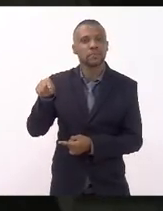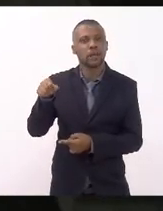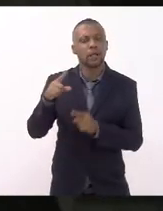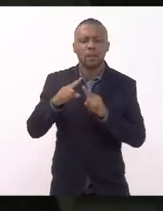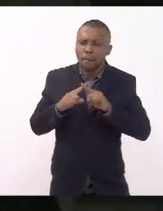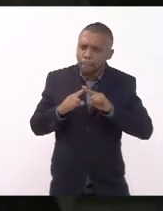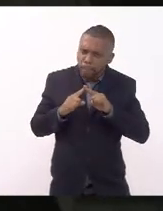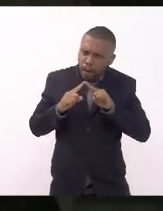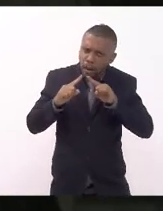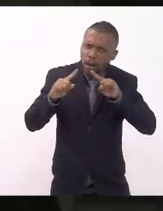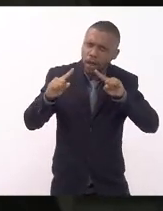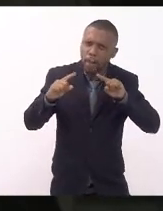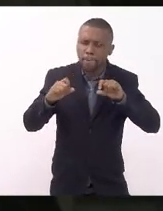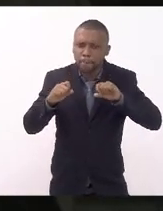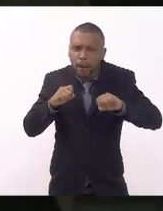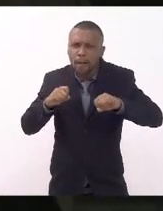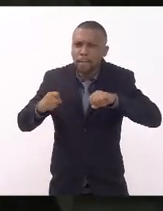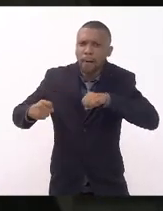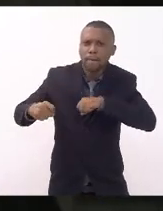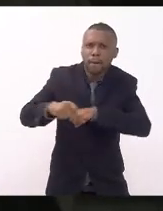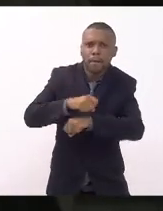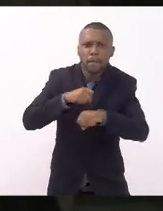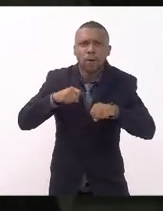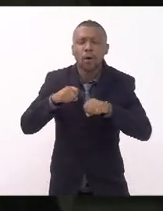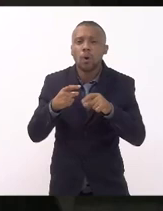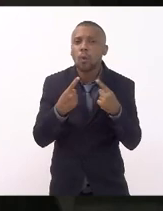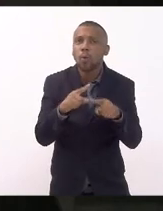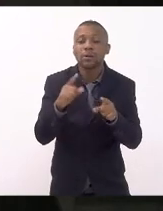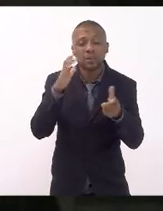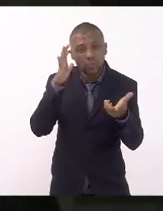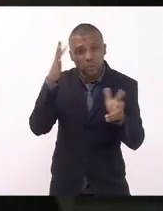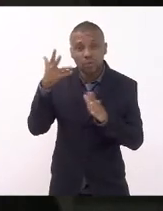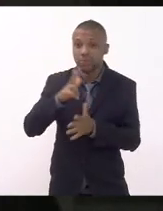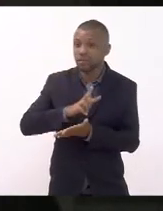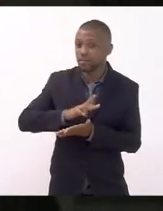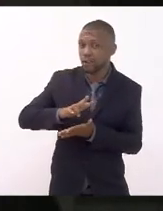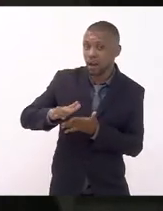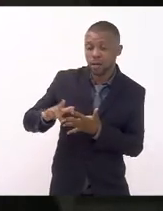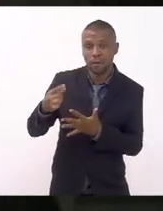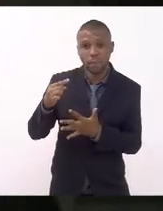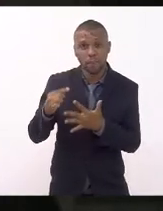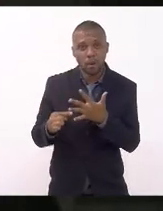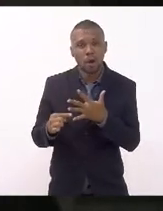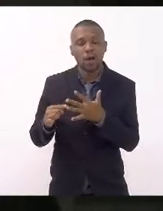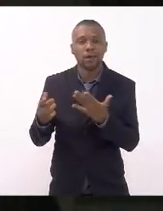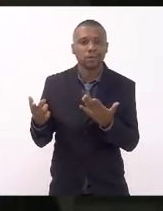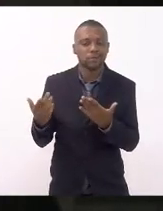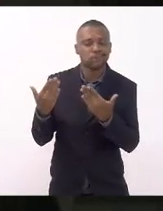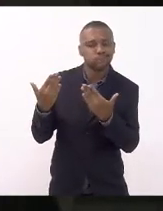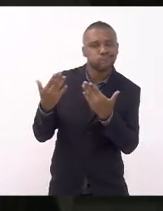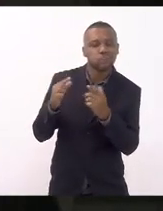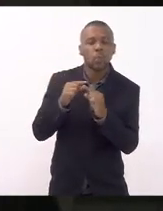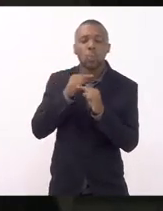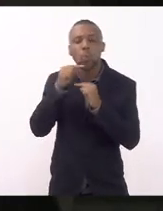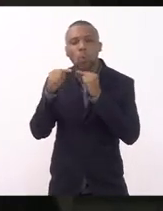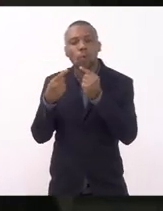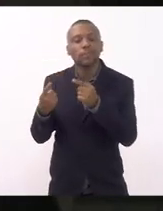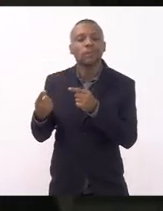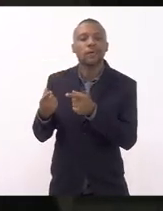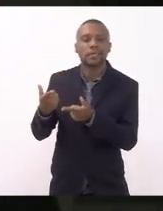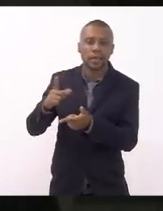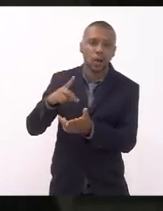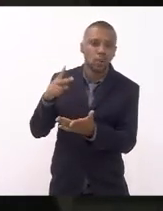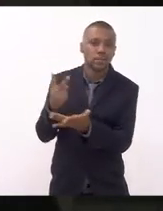e tem levantado a voz contra várias situações, no mínimo controvertidas, praticadas no município